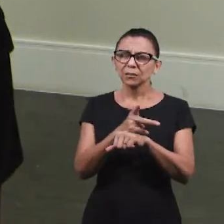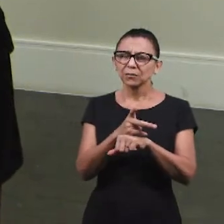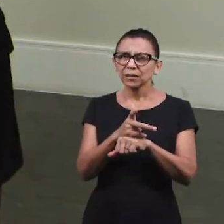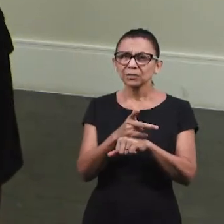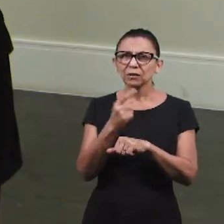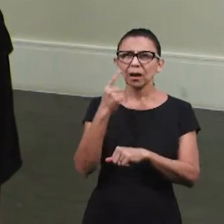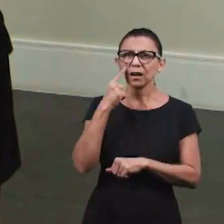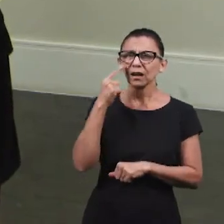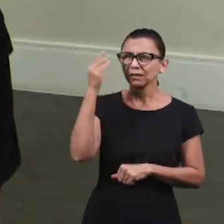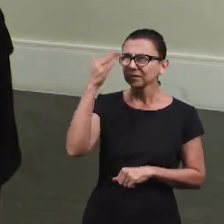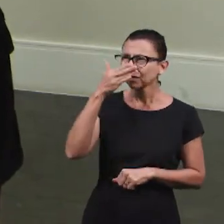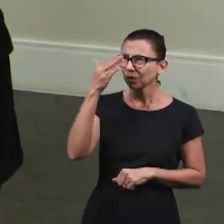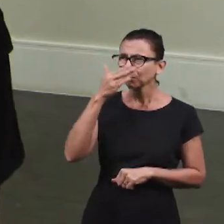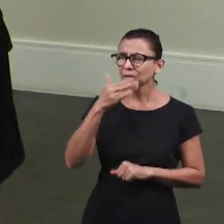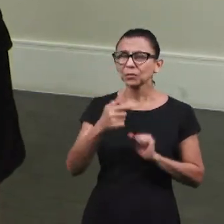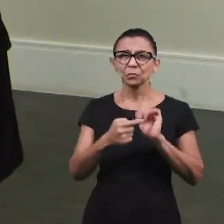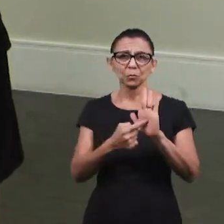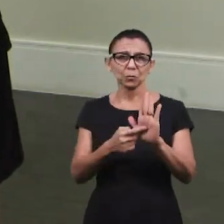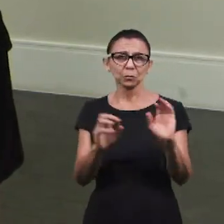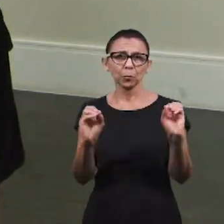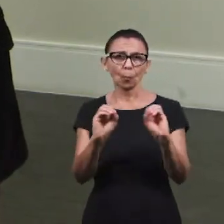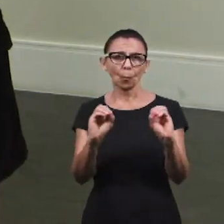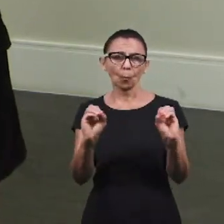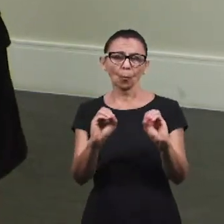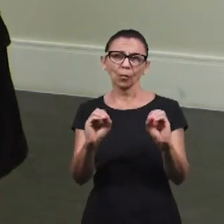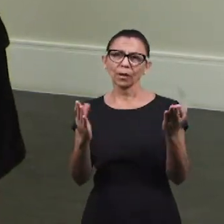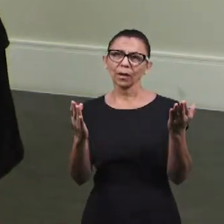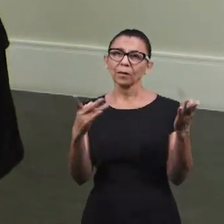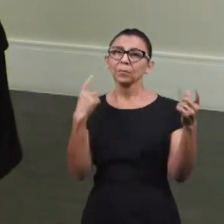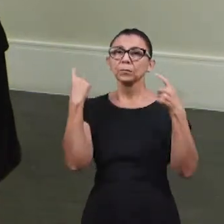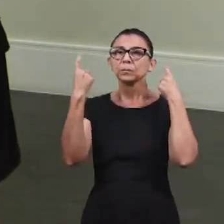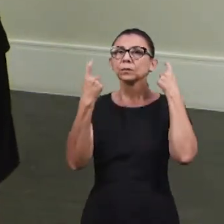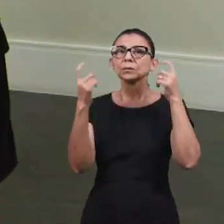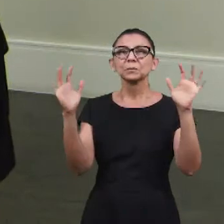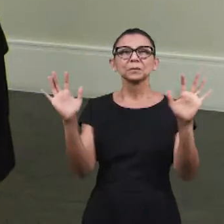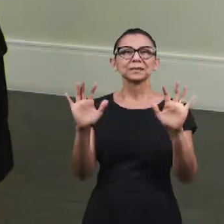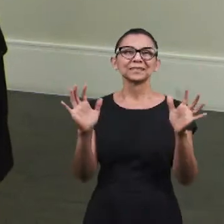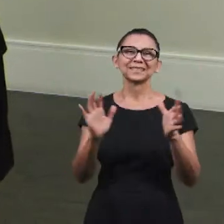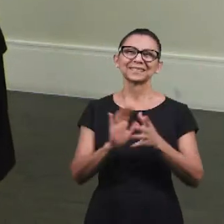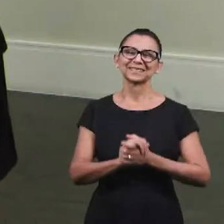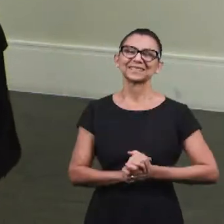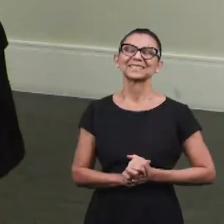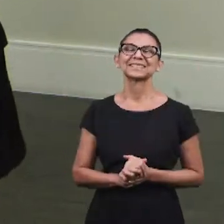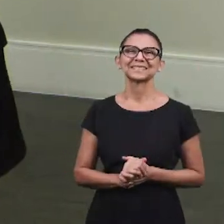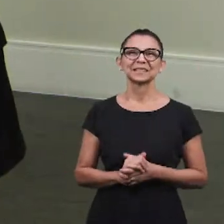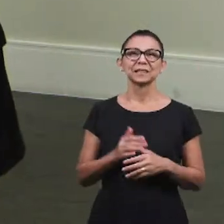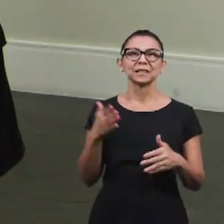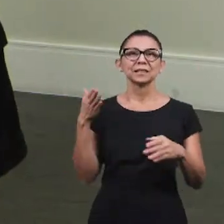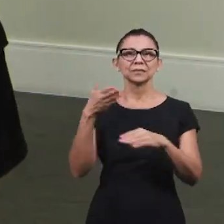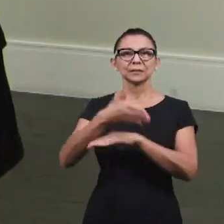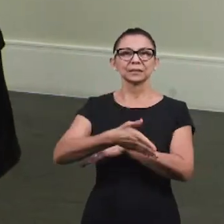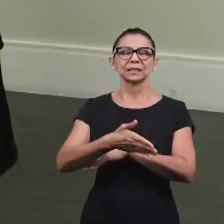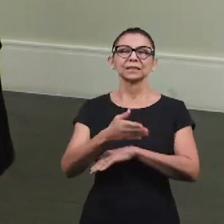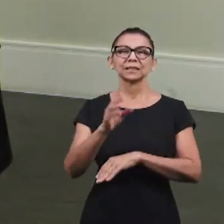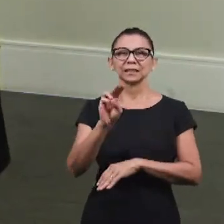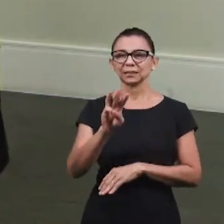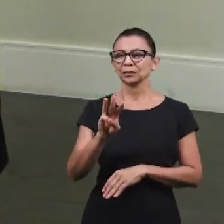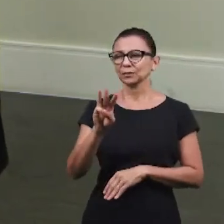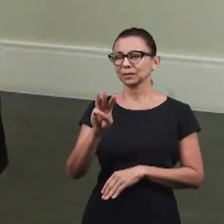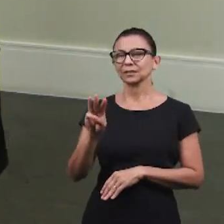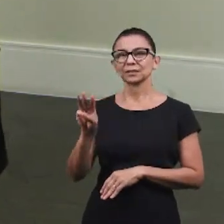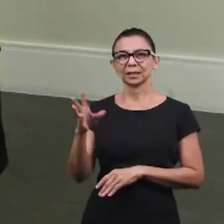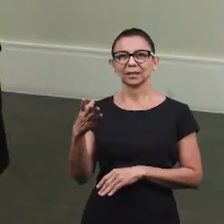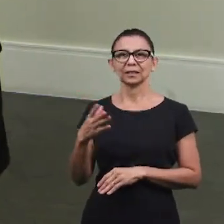foi passado, não foi apresentado, transmitido por nós aqui, não se preocupe, tenha acesso ao nosso site, na